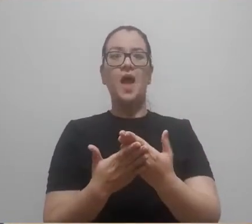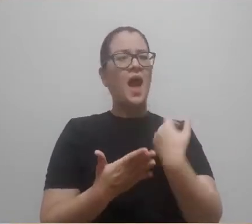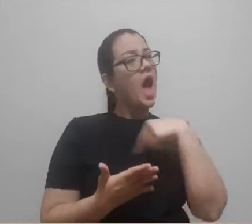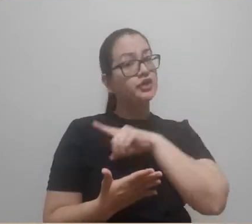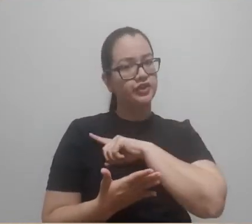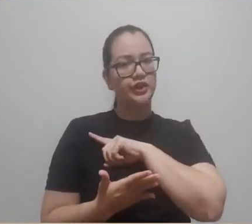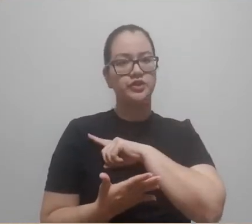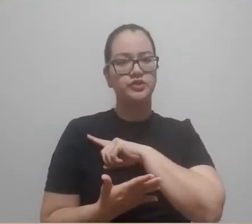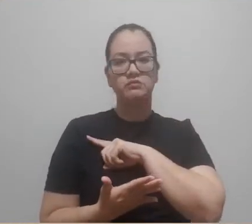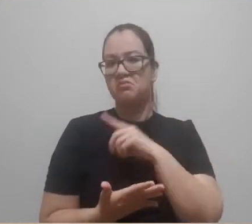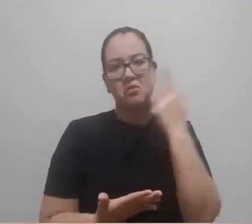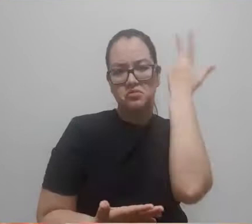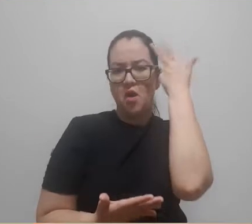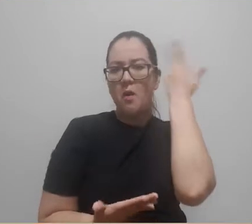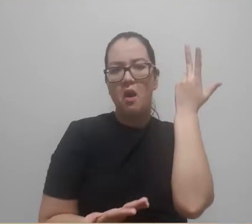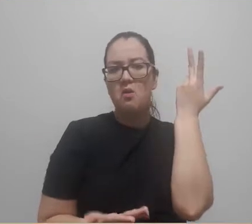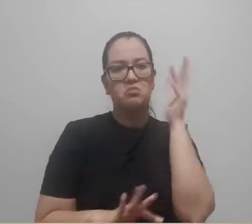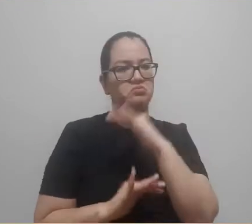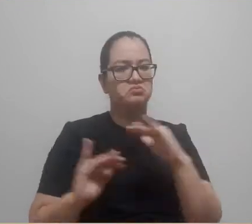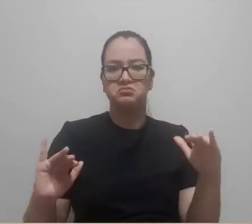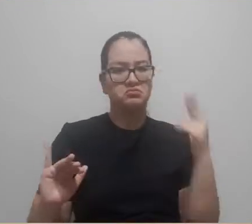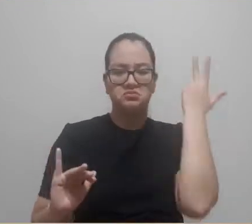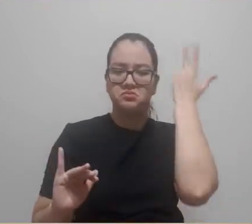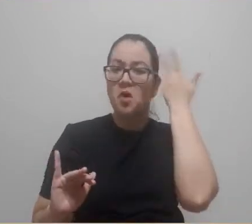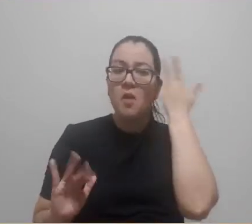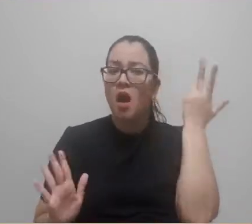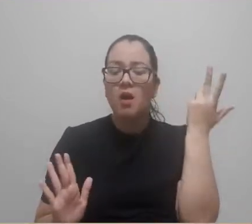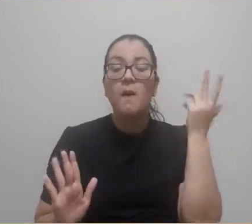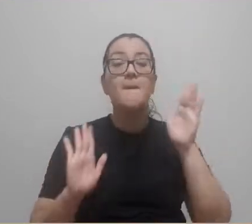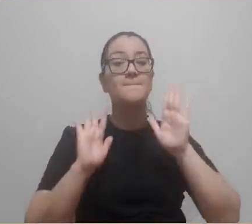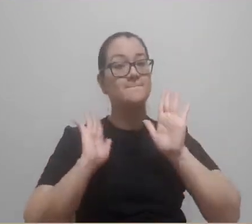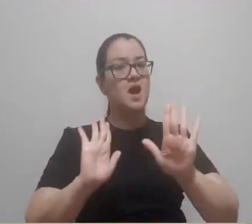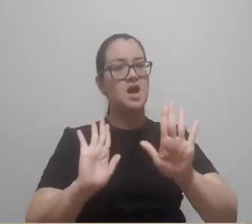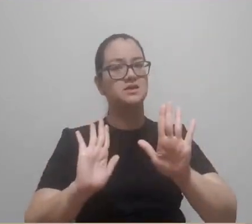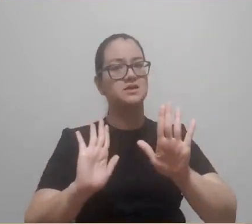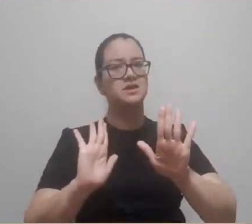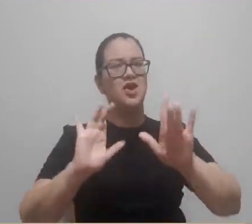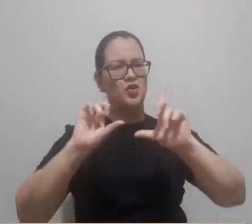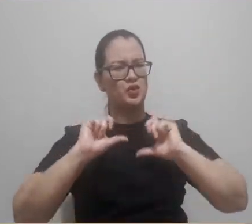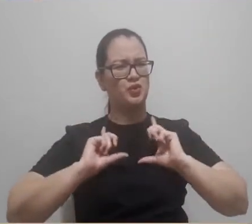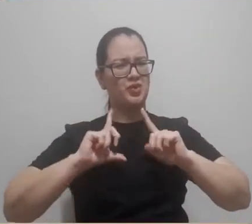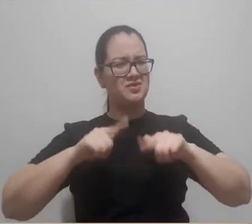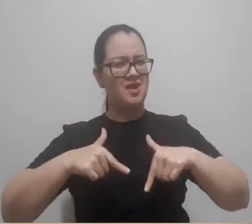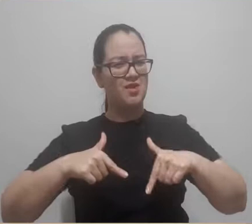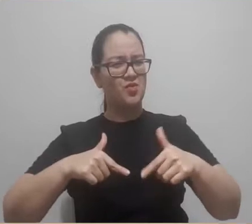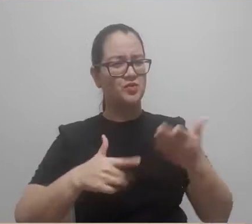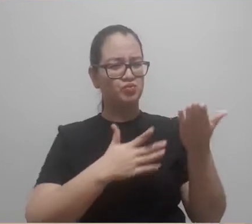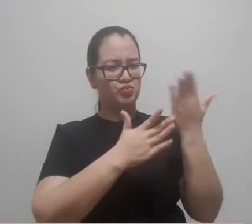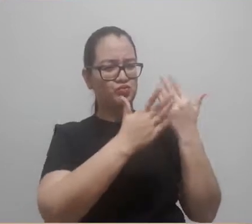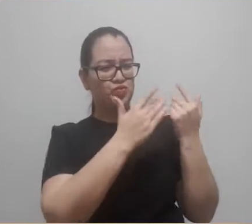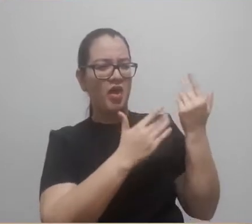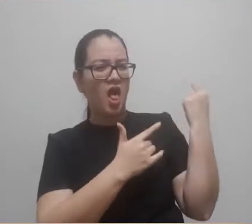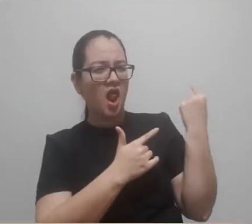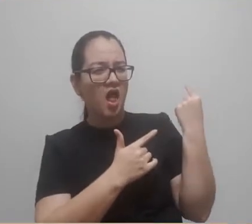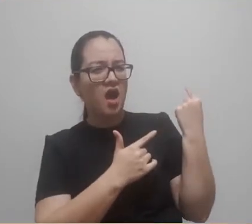nós é muito comum, mas para o público que estava ouvindo,